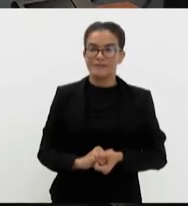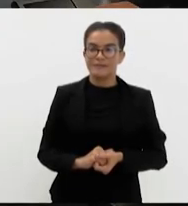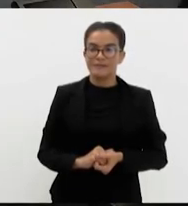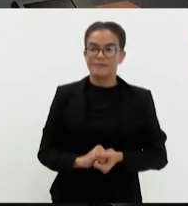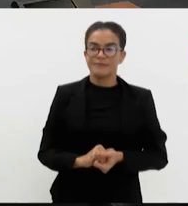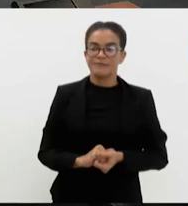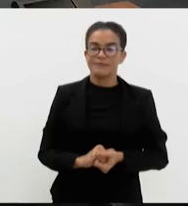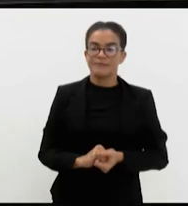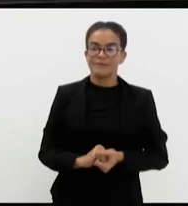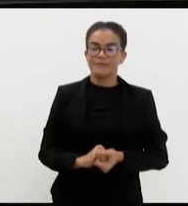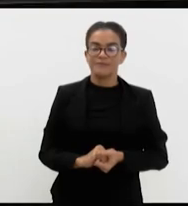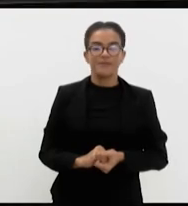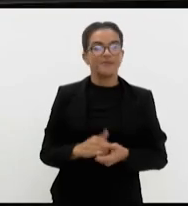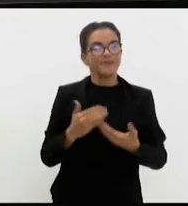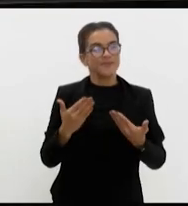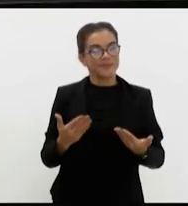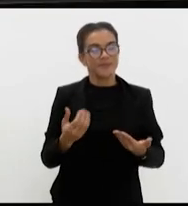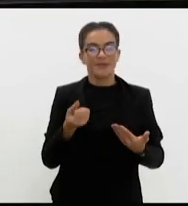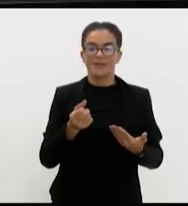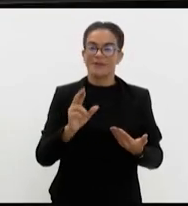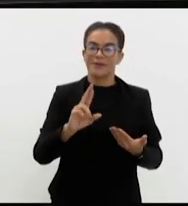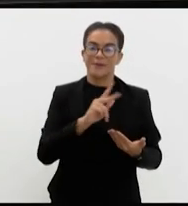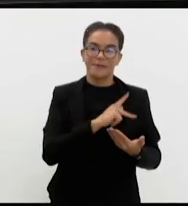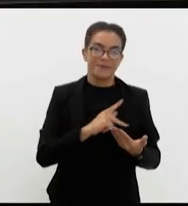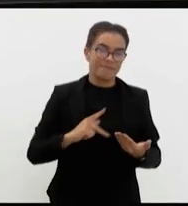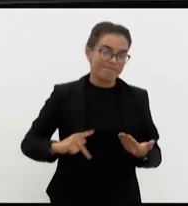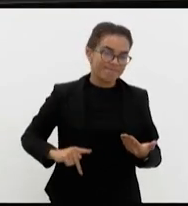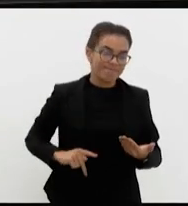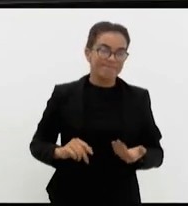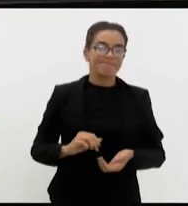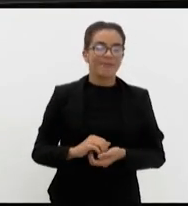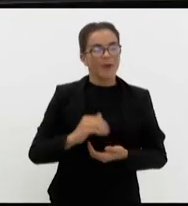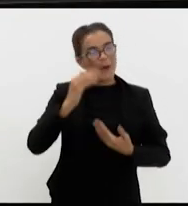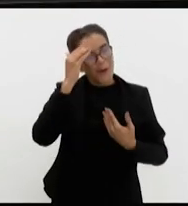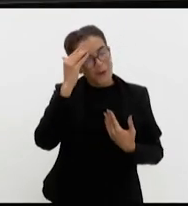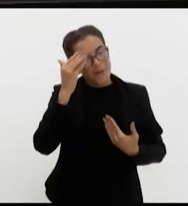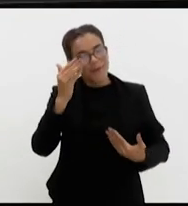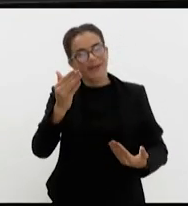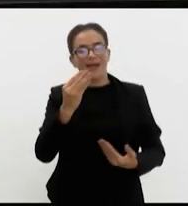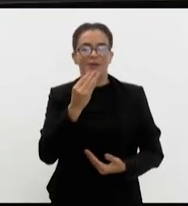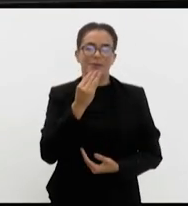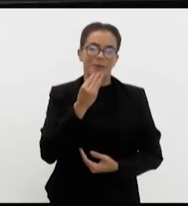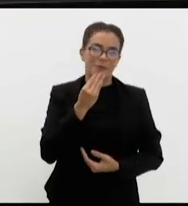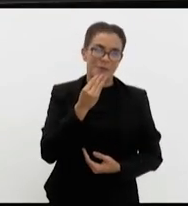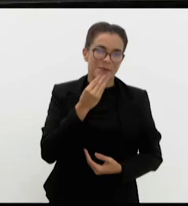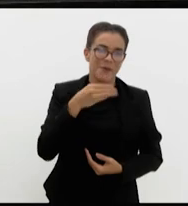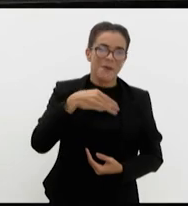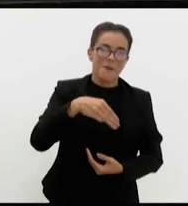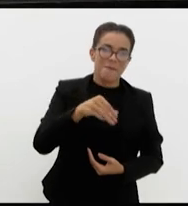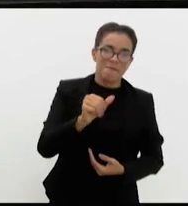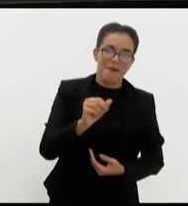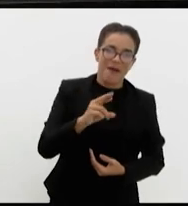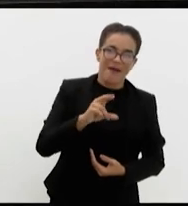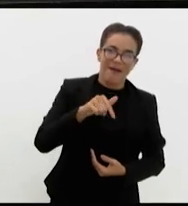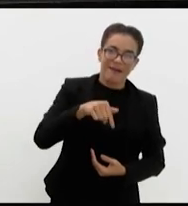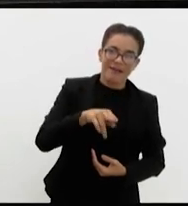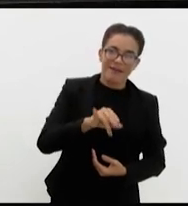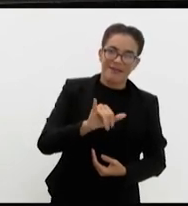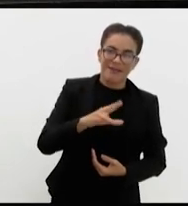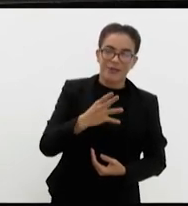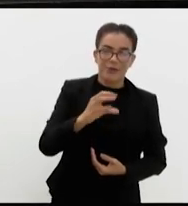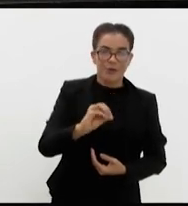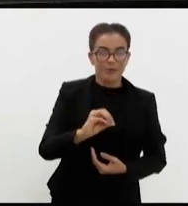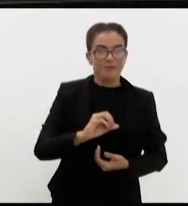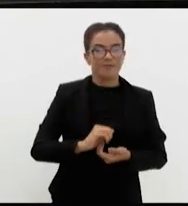goberto senhor presidente Muito obrigado pela oportunidade Marquinhos Deputado Estadual